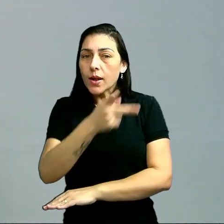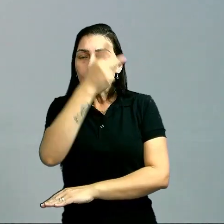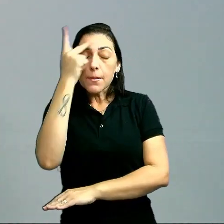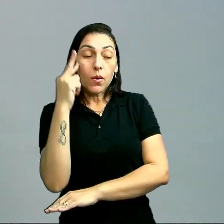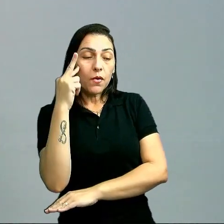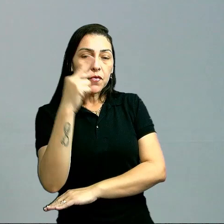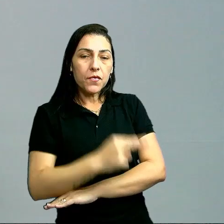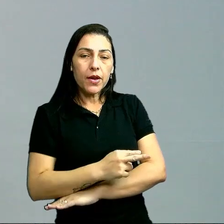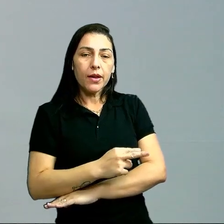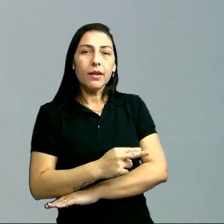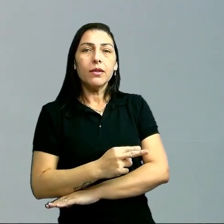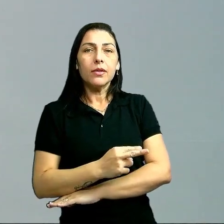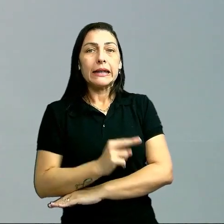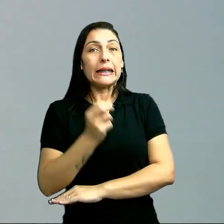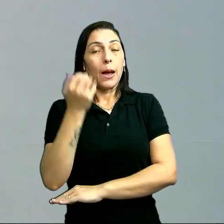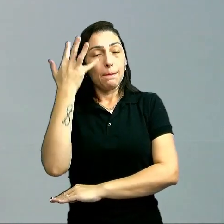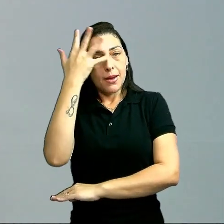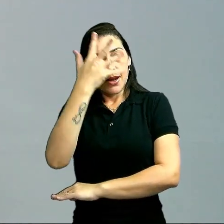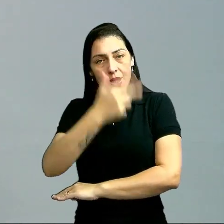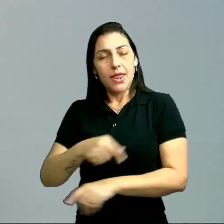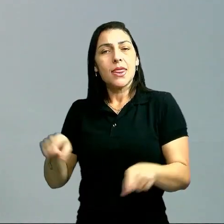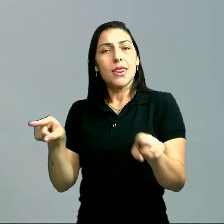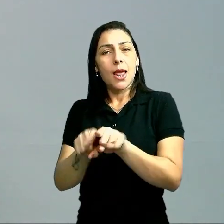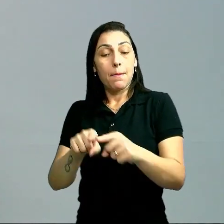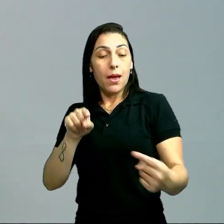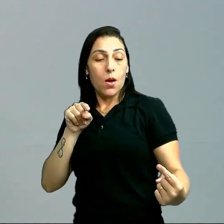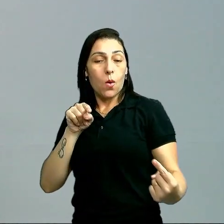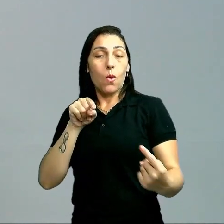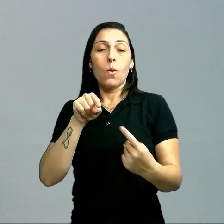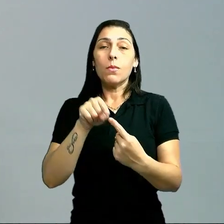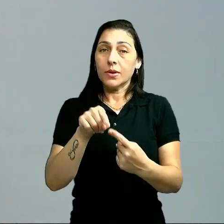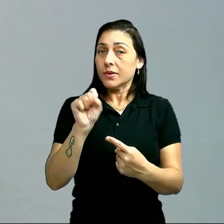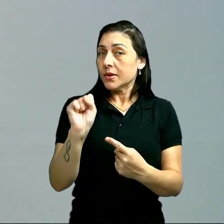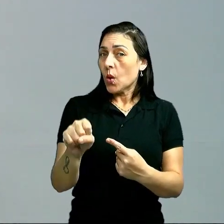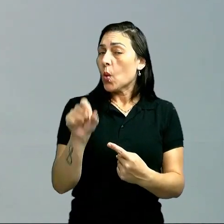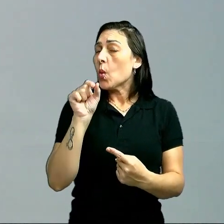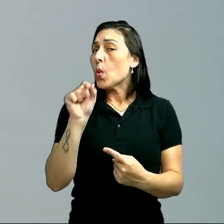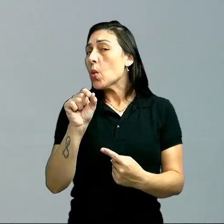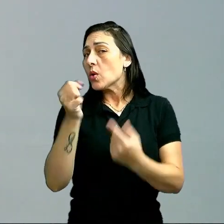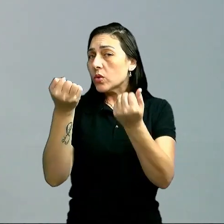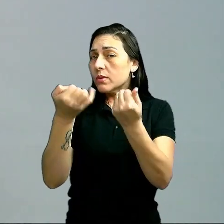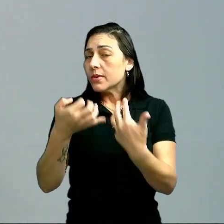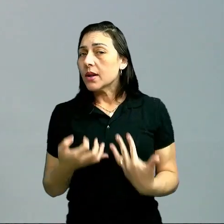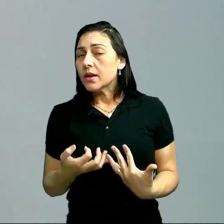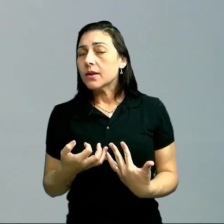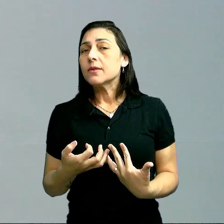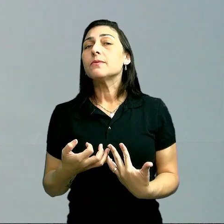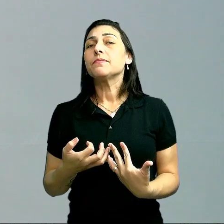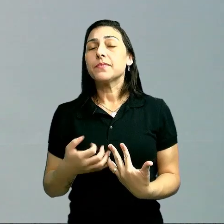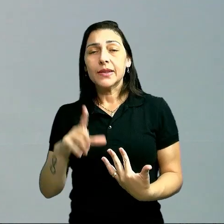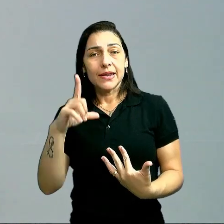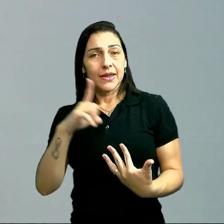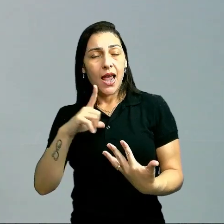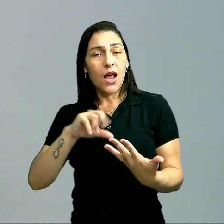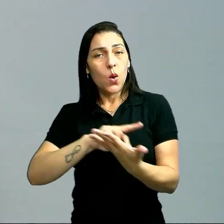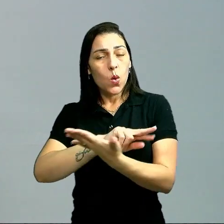Mas quando eu estou dizendo que a beleza é também objetiva, o que eu estou dizendo? Eu estou dizendo que tem coisa que é mais bonita